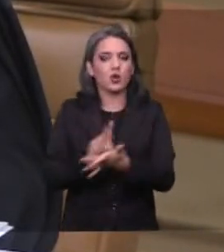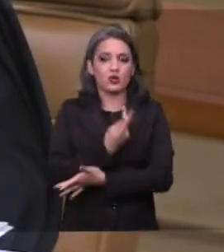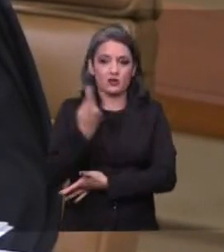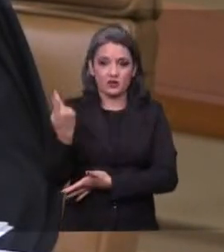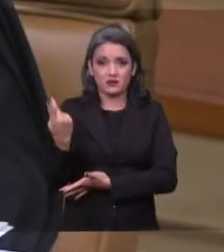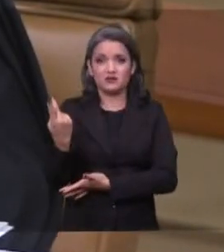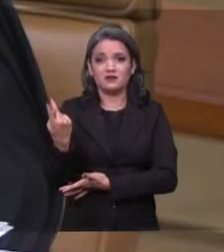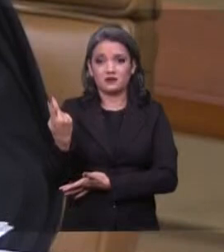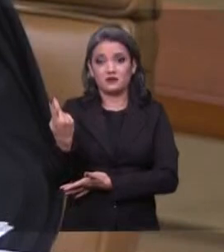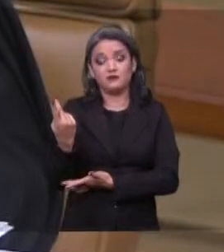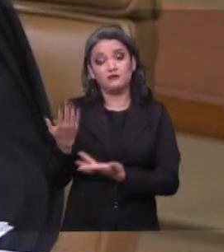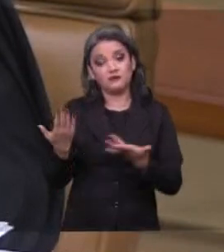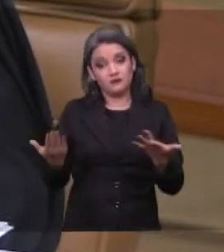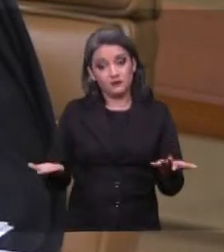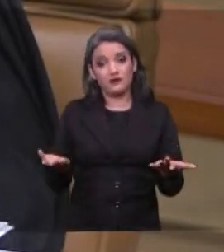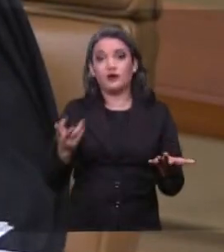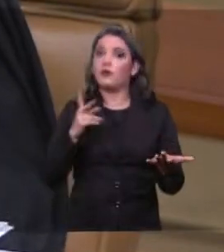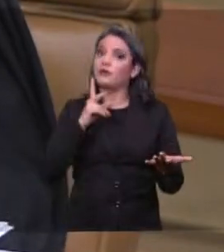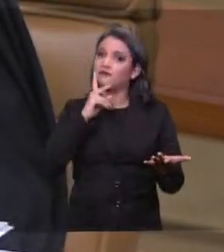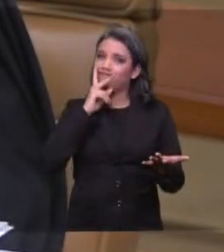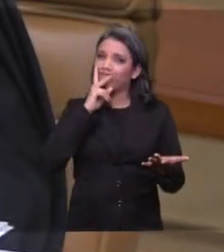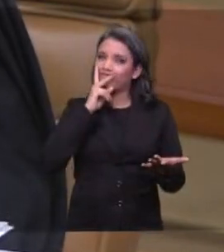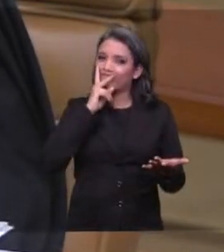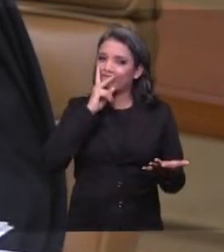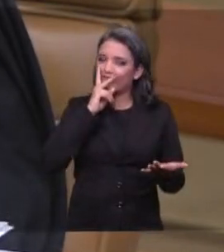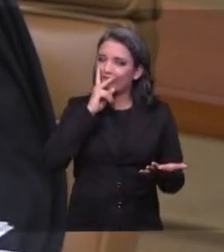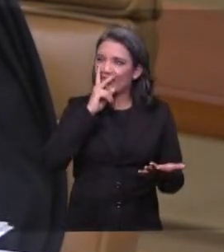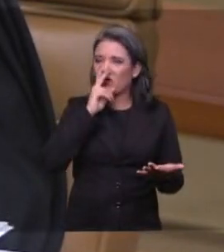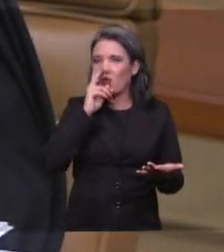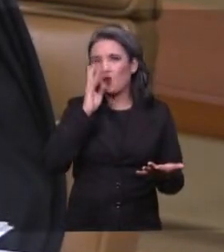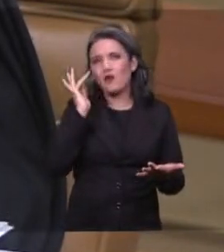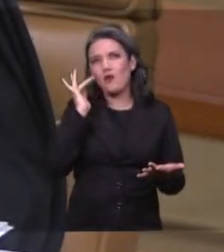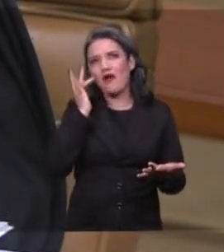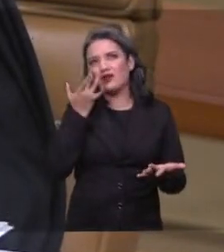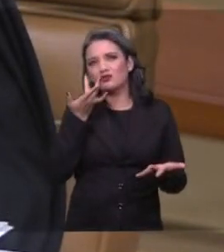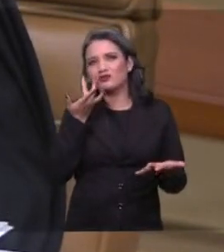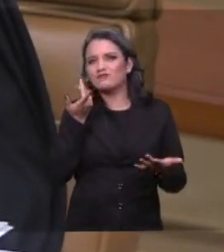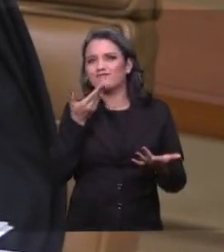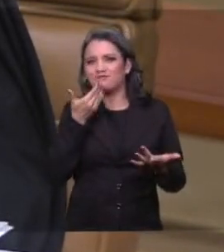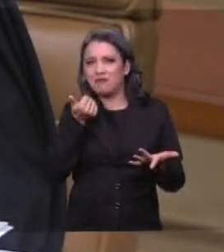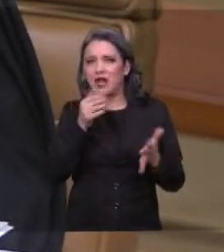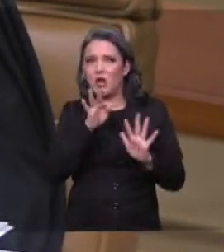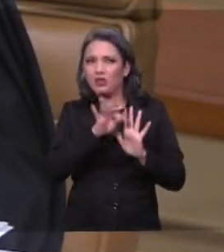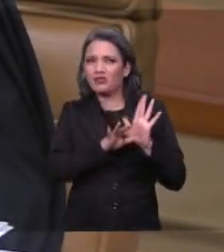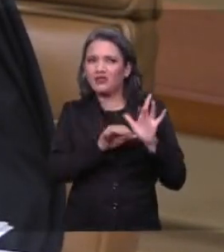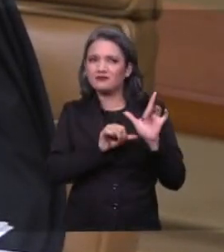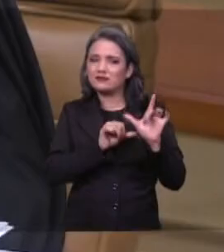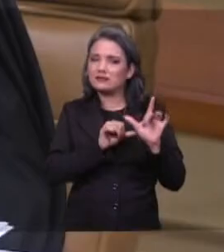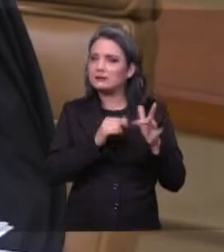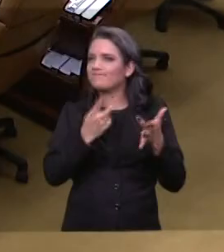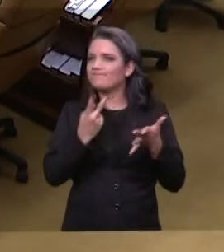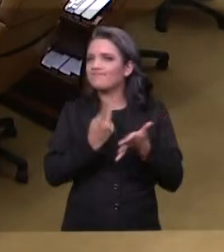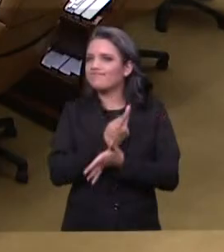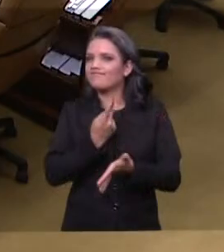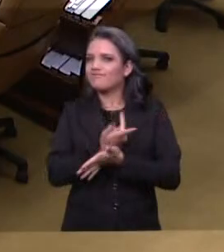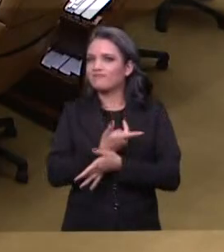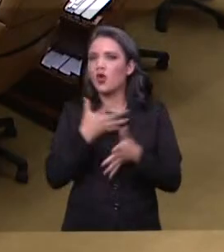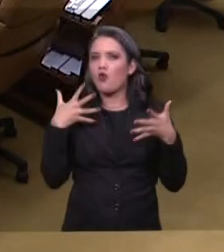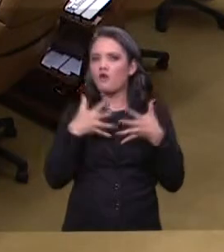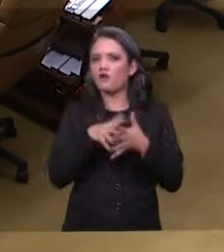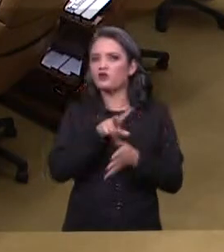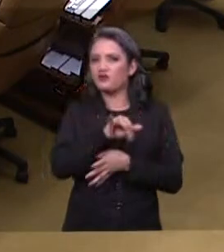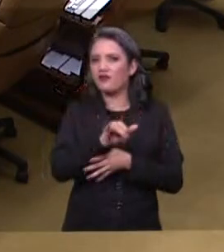parece temerário deixar a redação dessa forma. Então, eu declaro a inconstitucionalidade desse